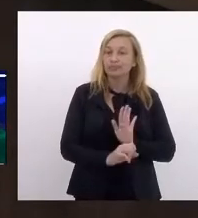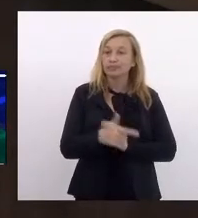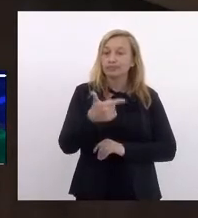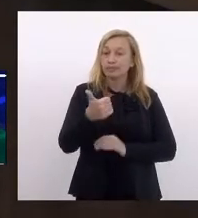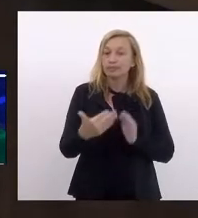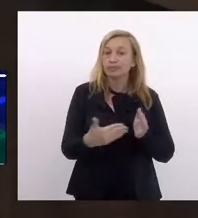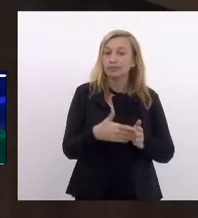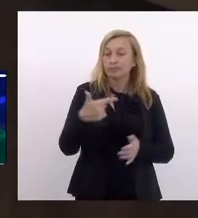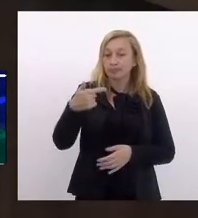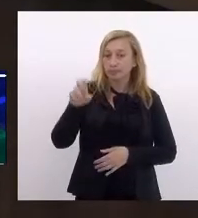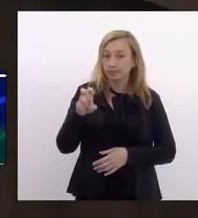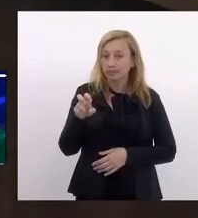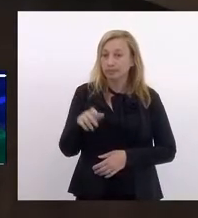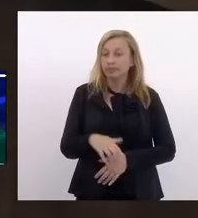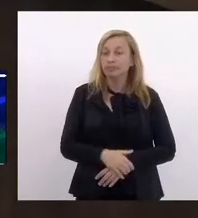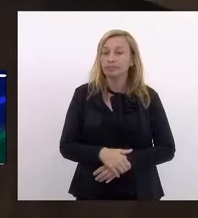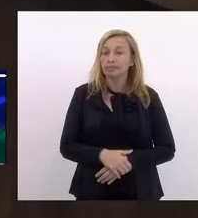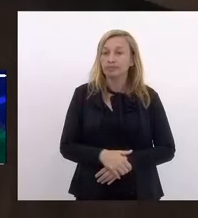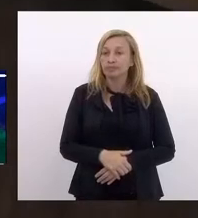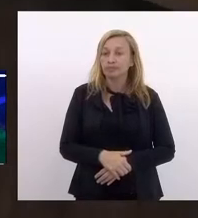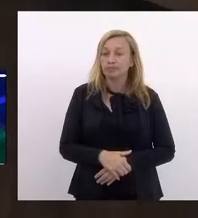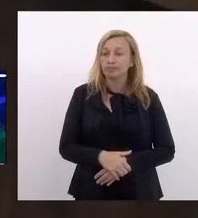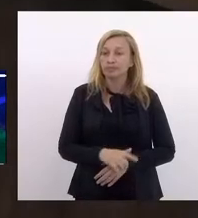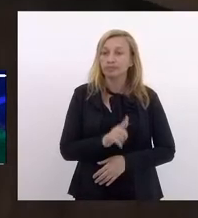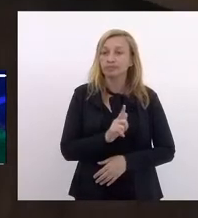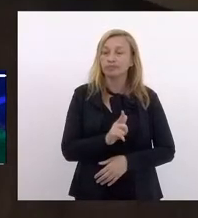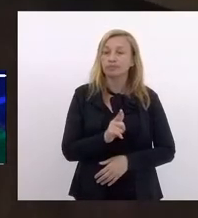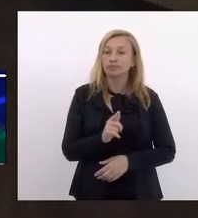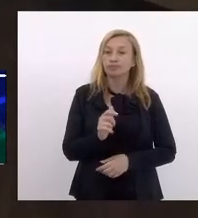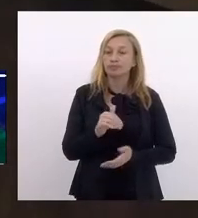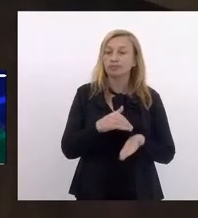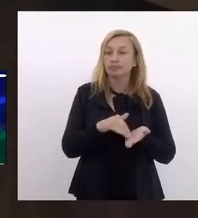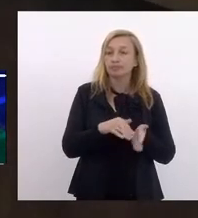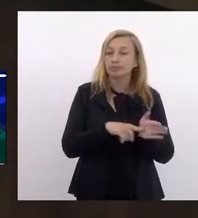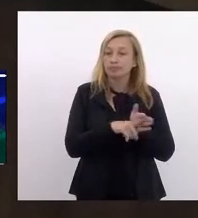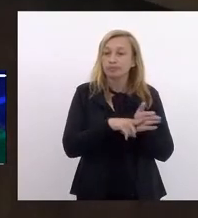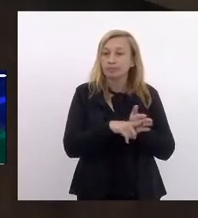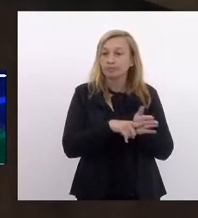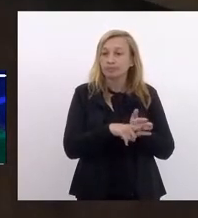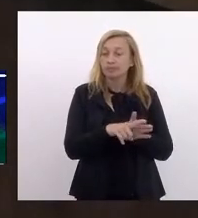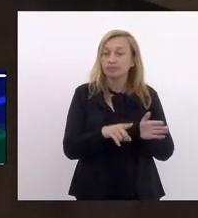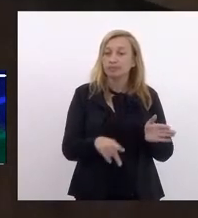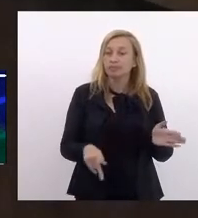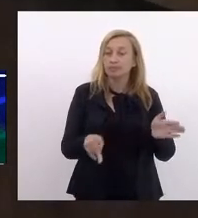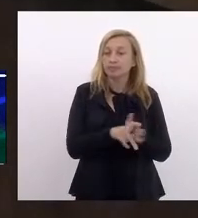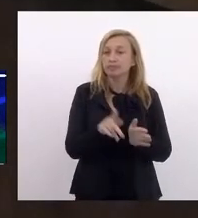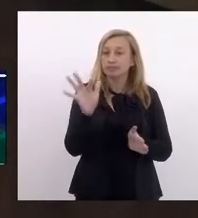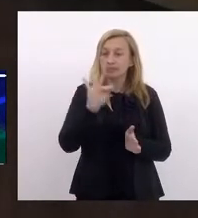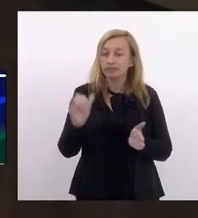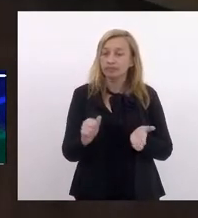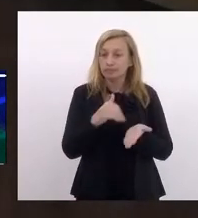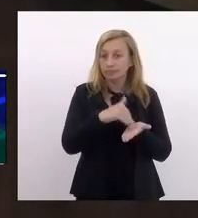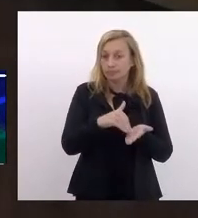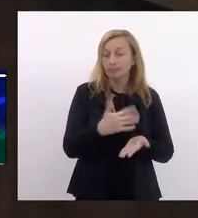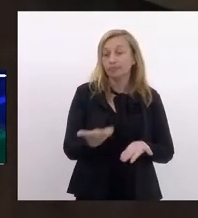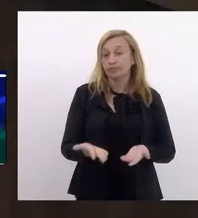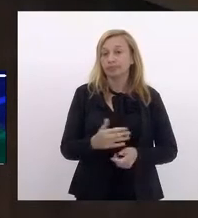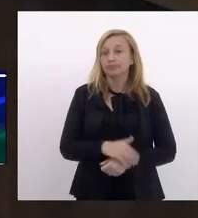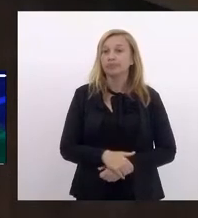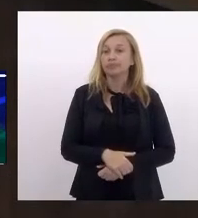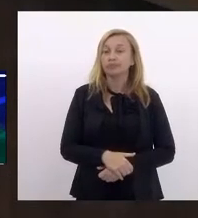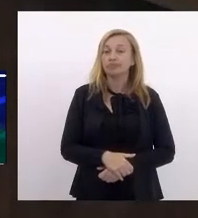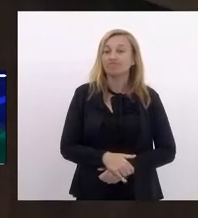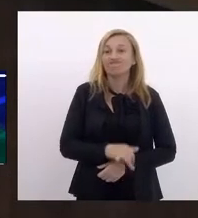15 são dos analistas de fazenda. São pleitos justos,